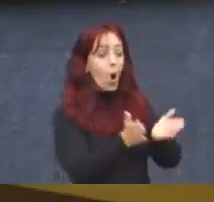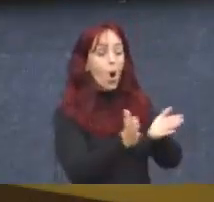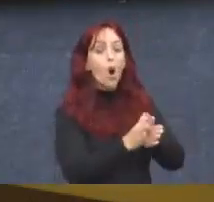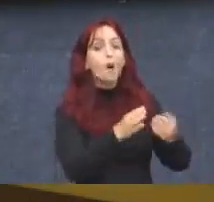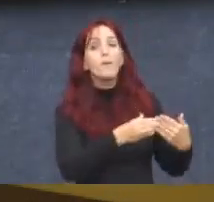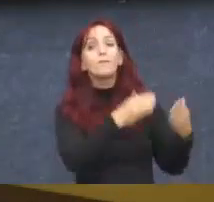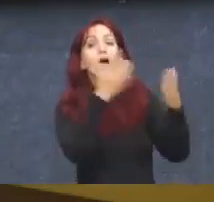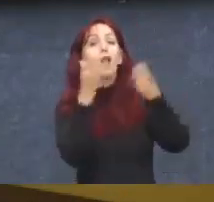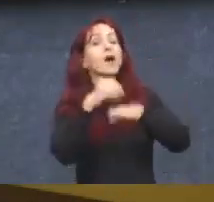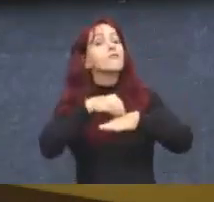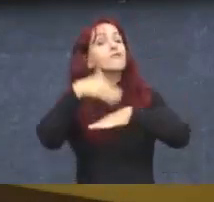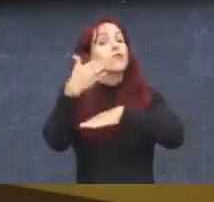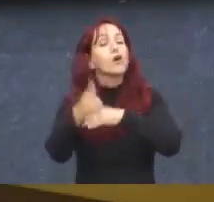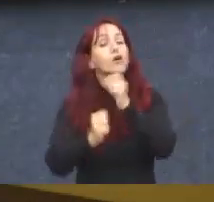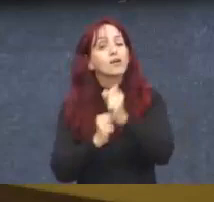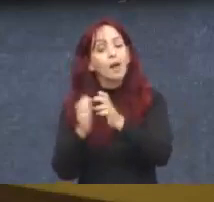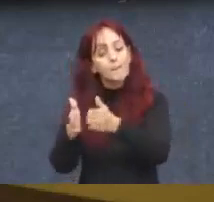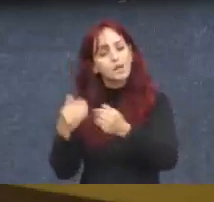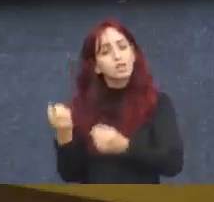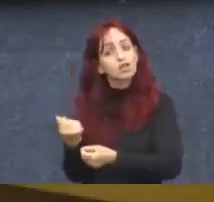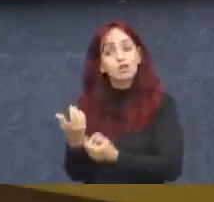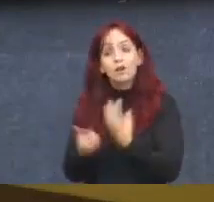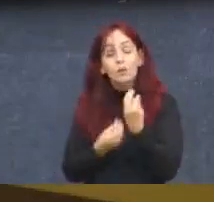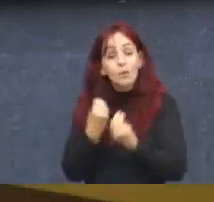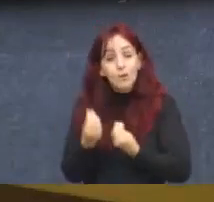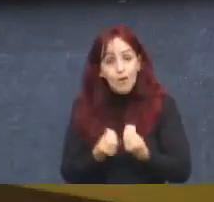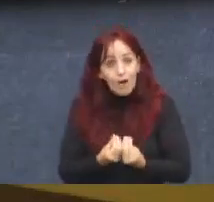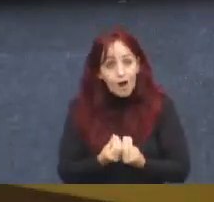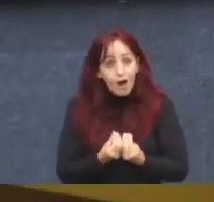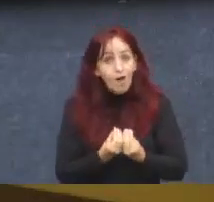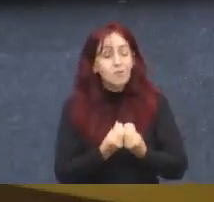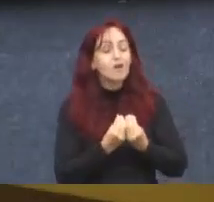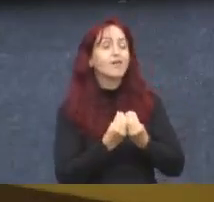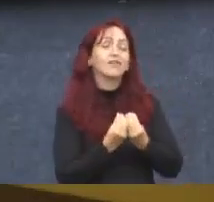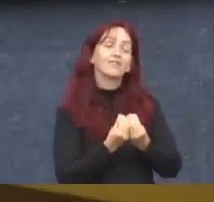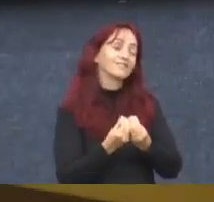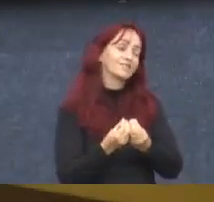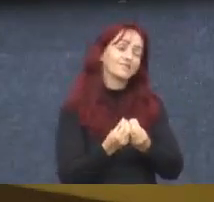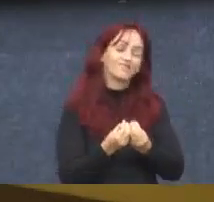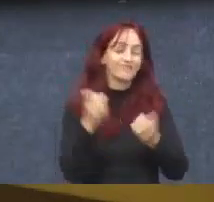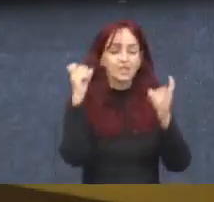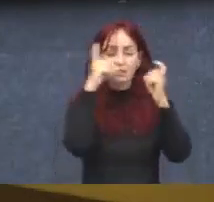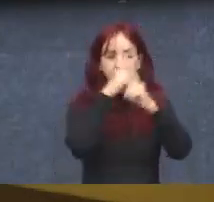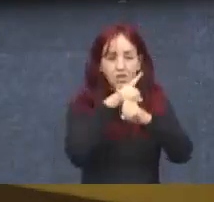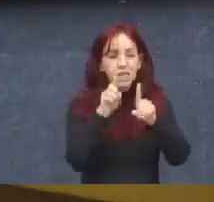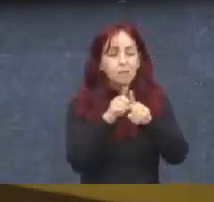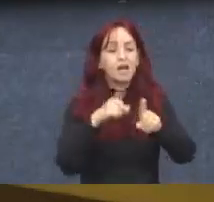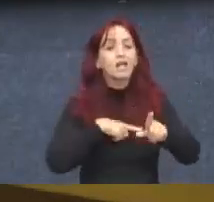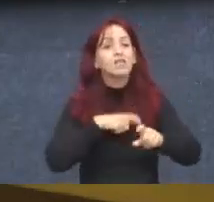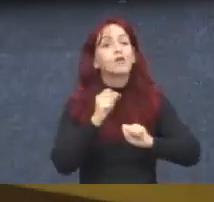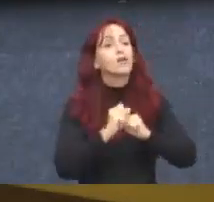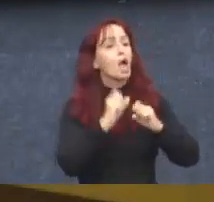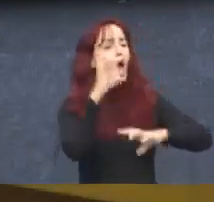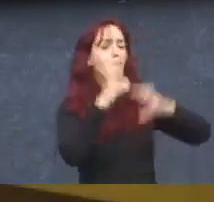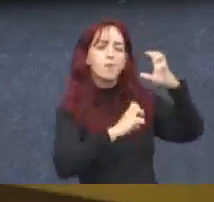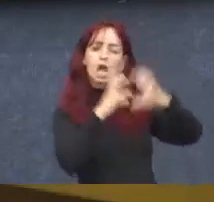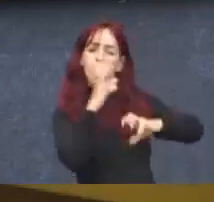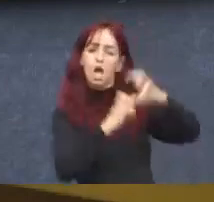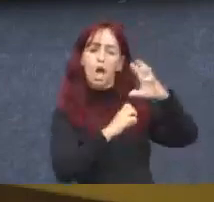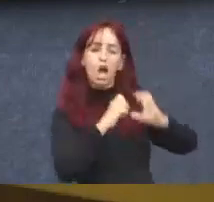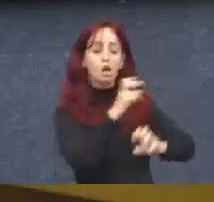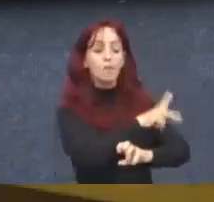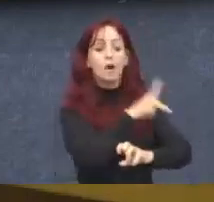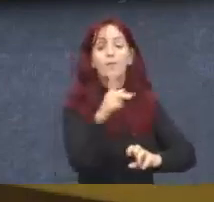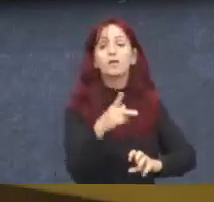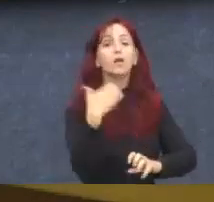O ministro usa avião da FAB para ir a leilão de cavalos. Briga com o presidente do Banco Central, o